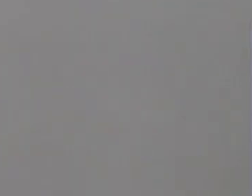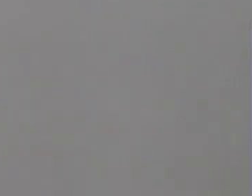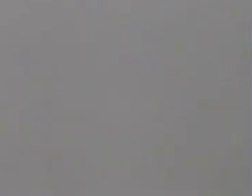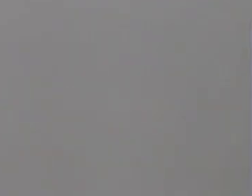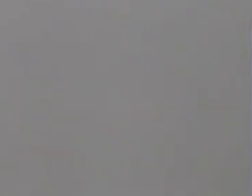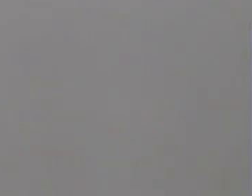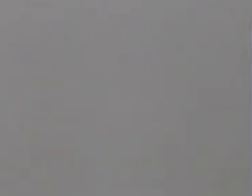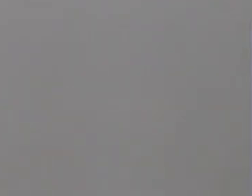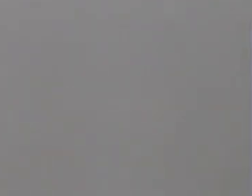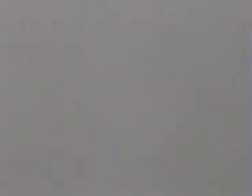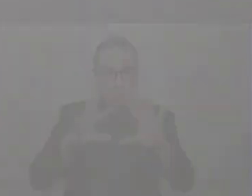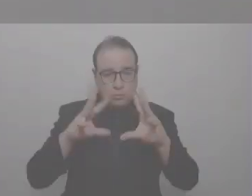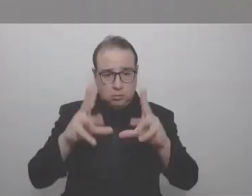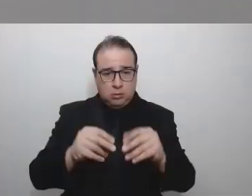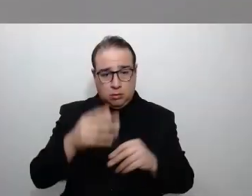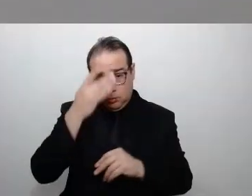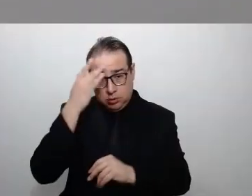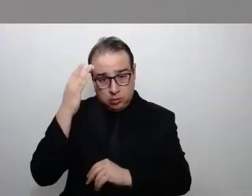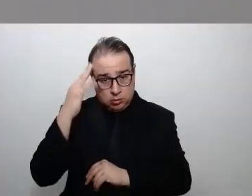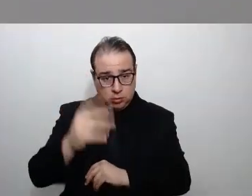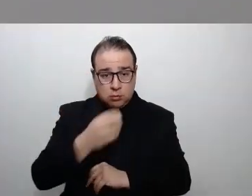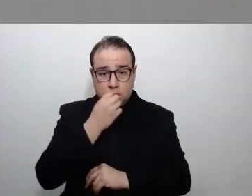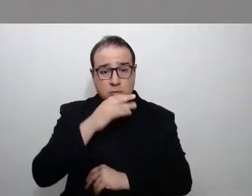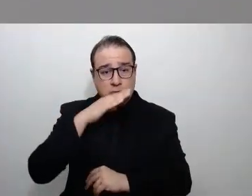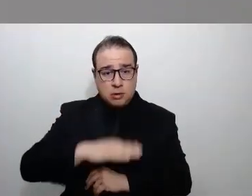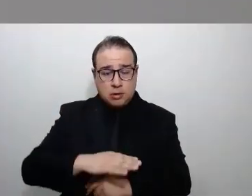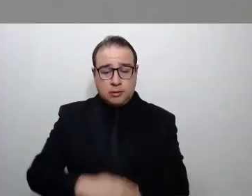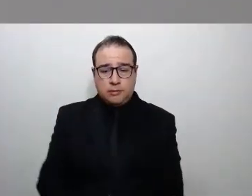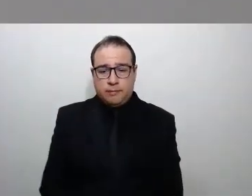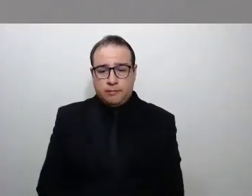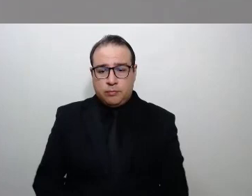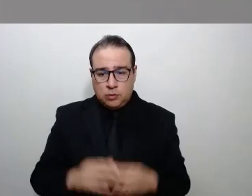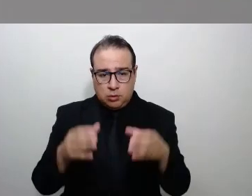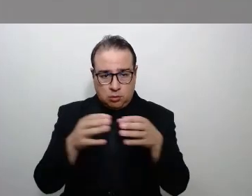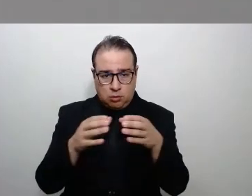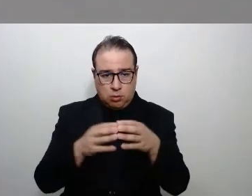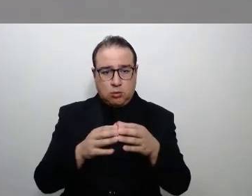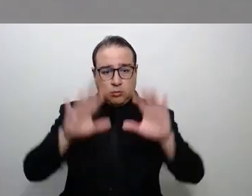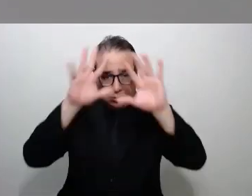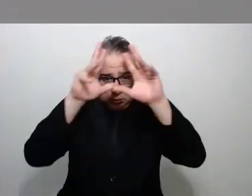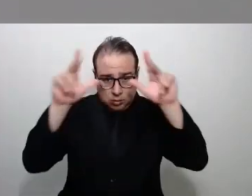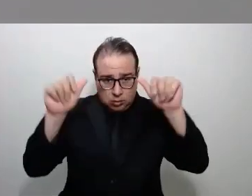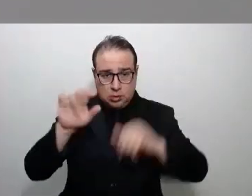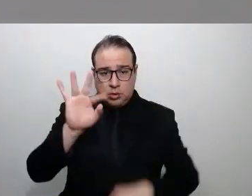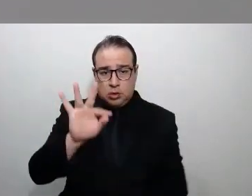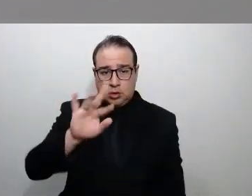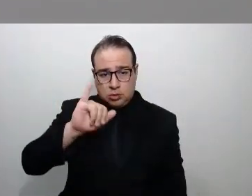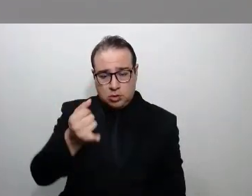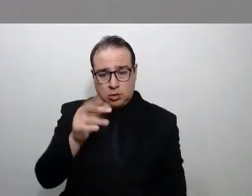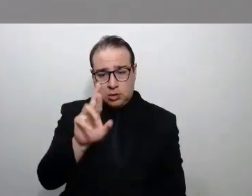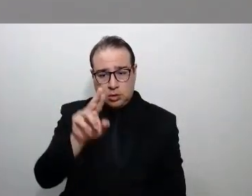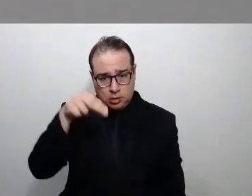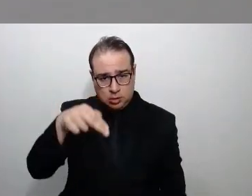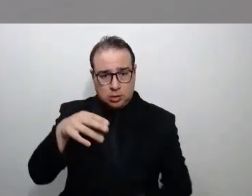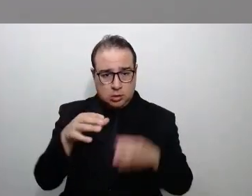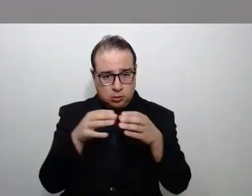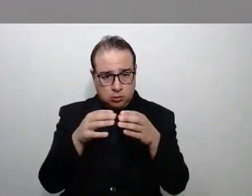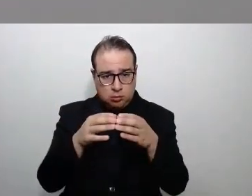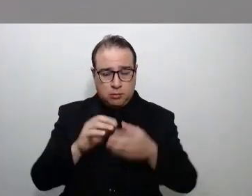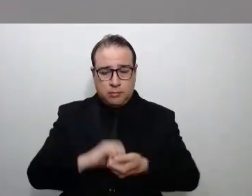senhoras e senhores boa tarde o Tribunal de Justiça do Estado do Rio Grande do Norte